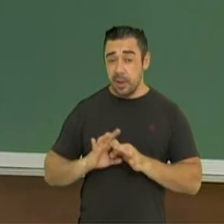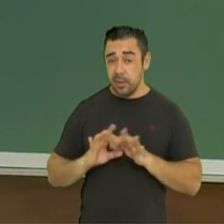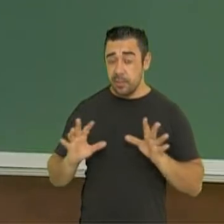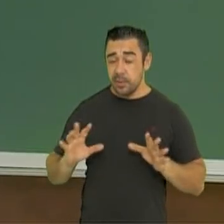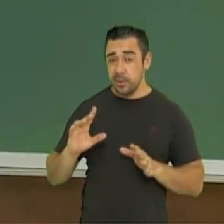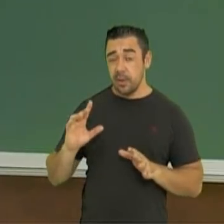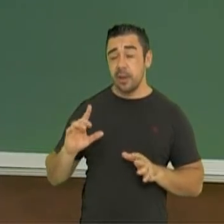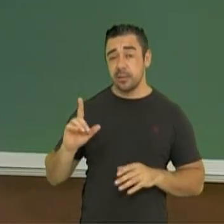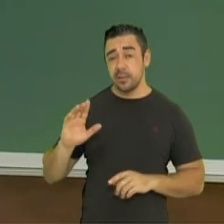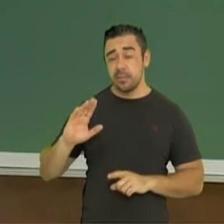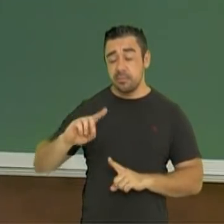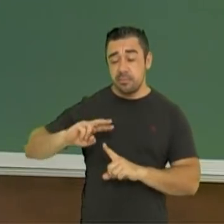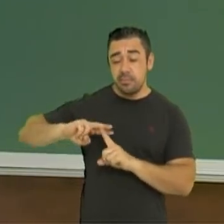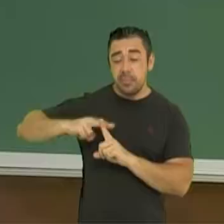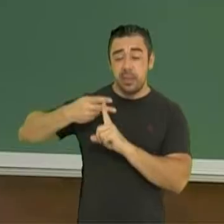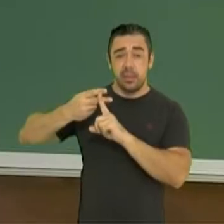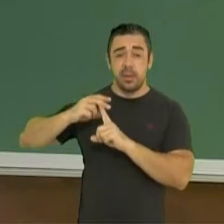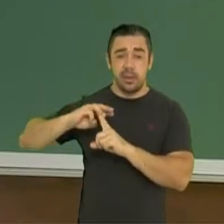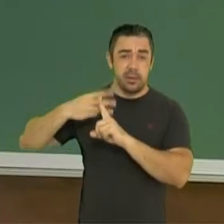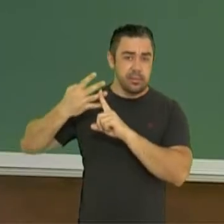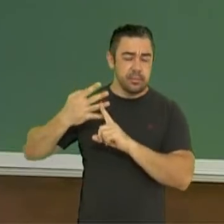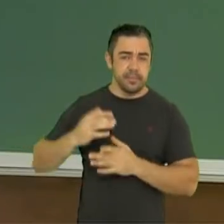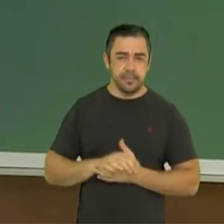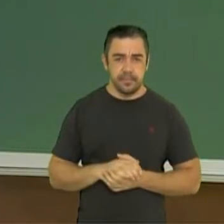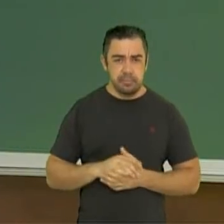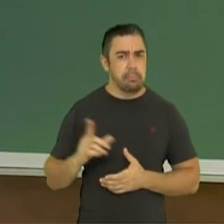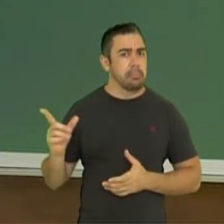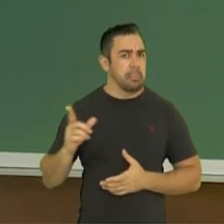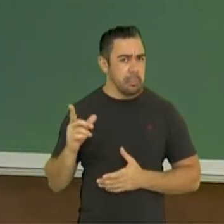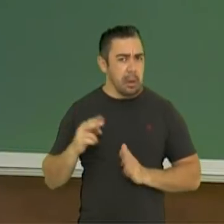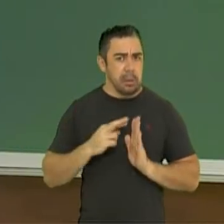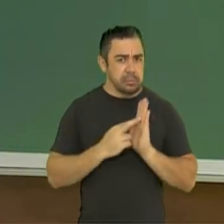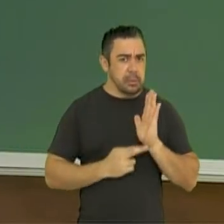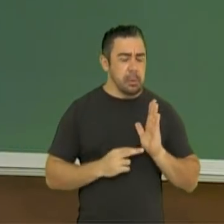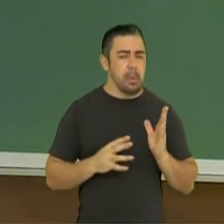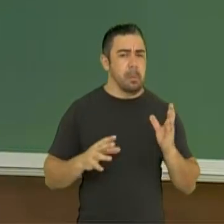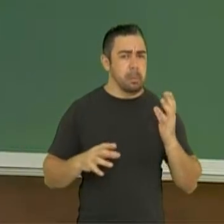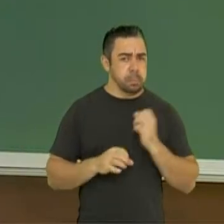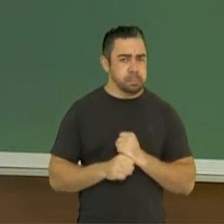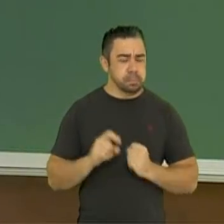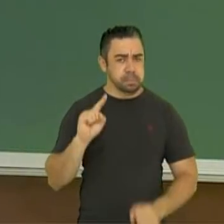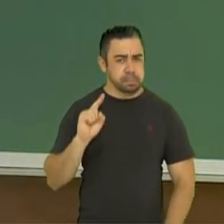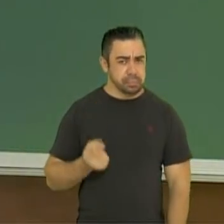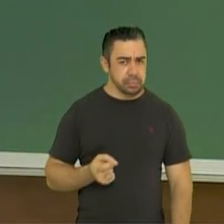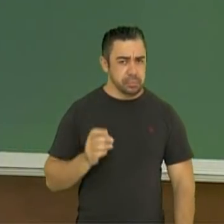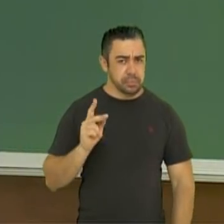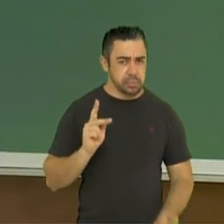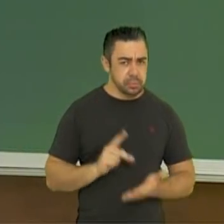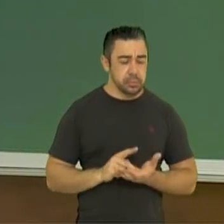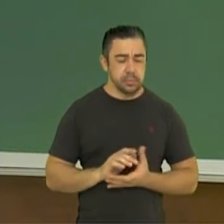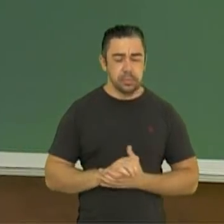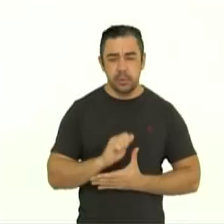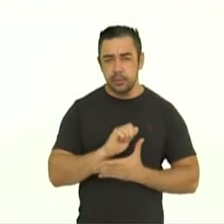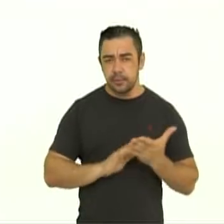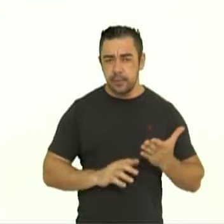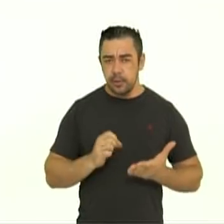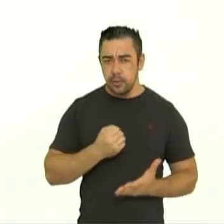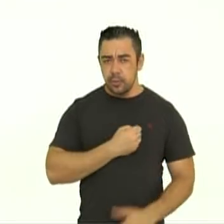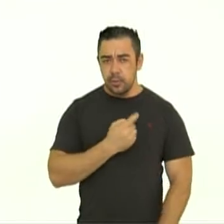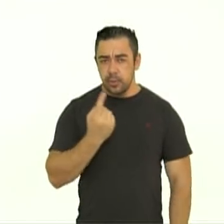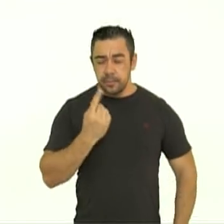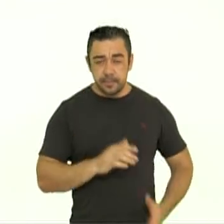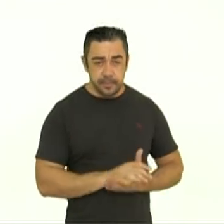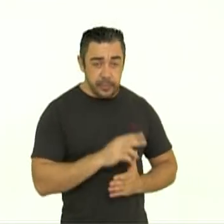é aumentada. Gente, que redação nota 1000 mesmo, não é? Vamos então fazer uma atividade. Após